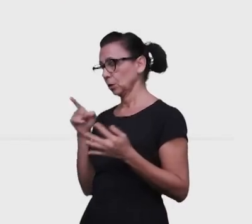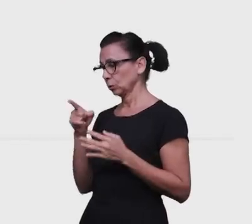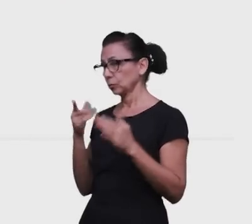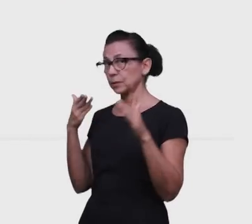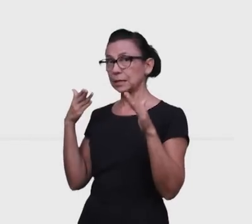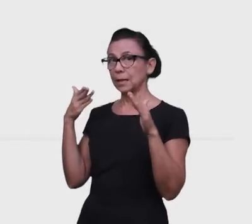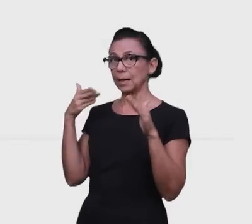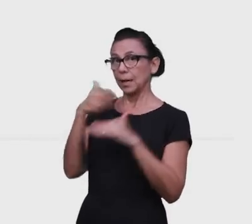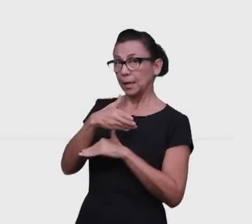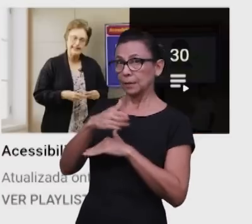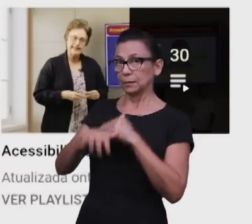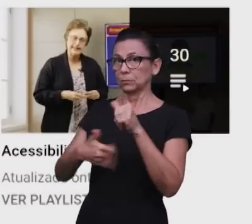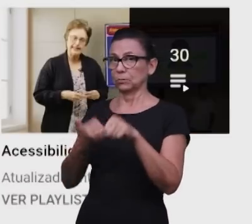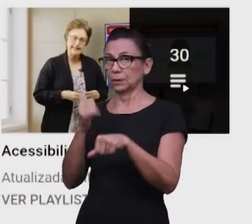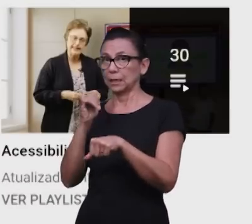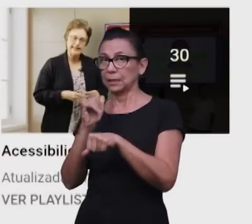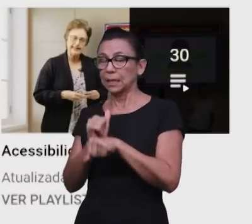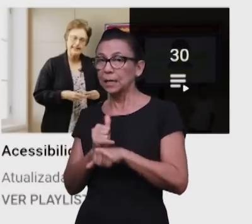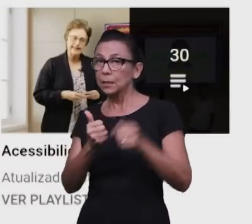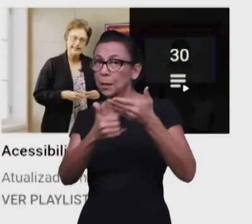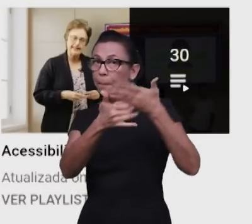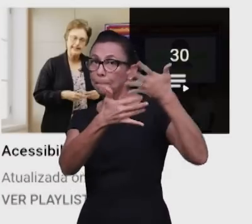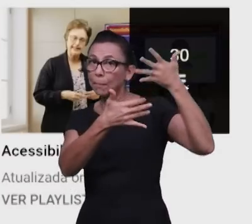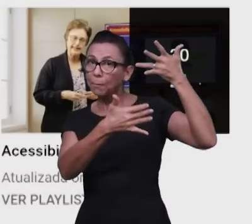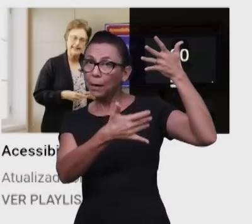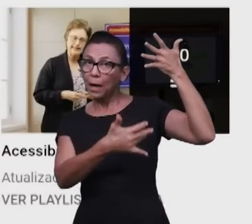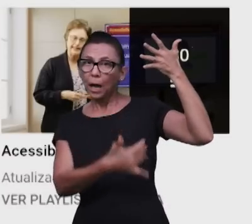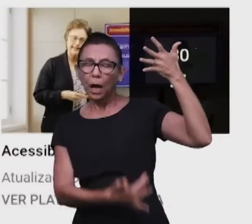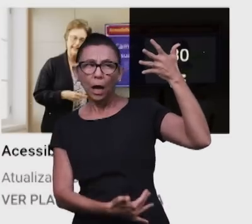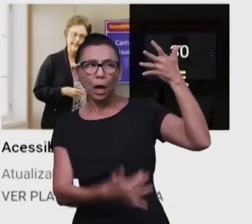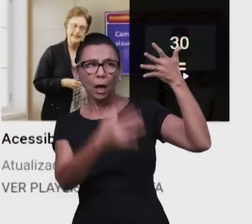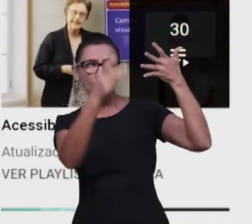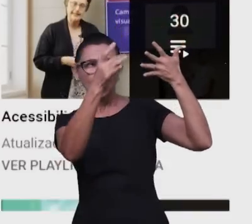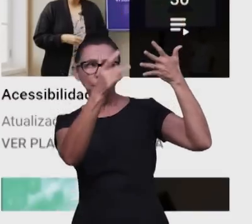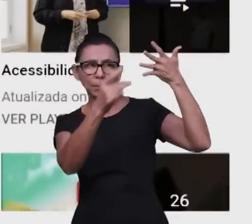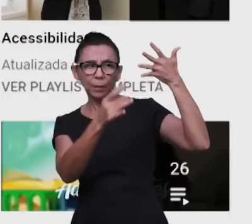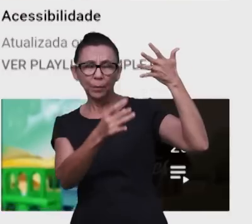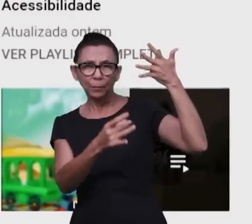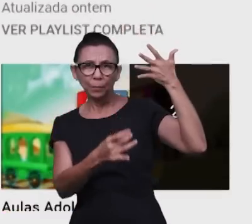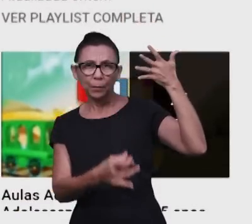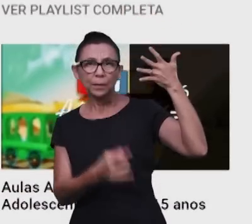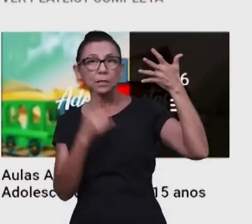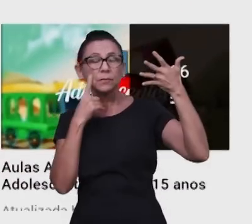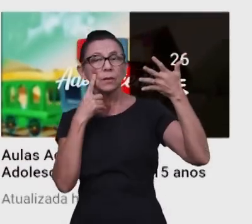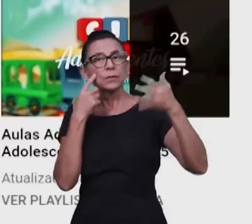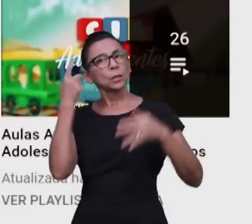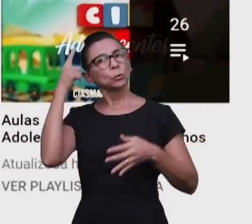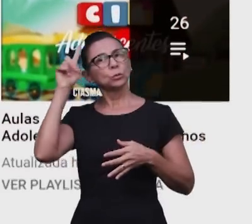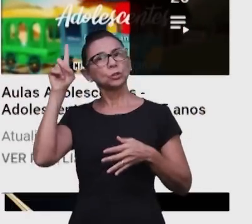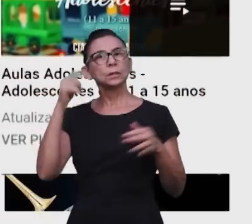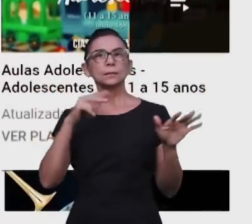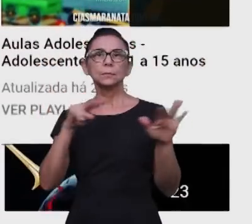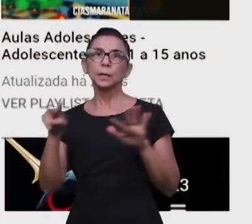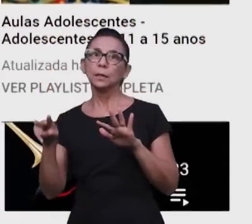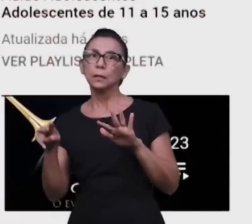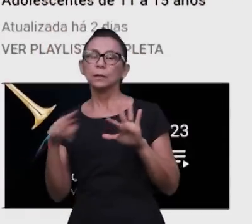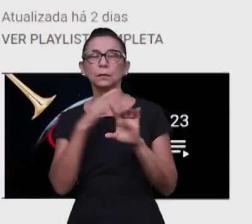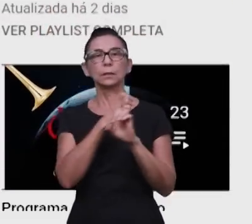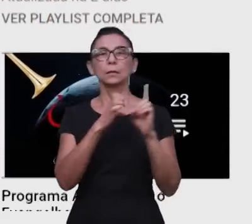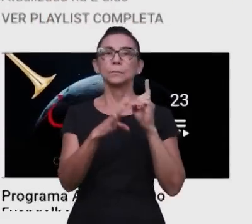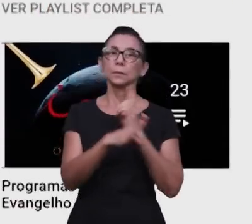acessa o canal, você vai em playlist, lá está organizado pelos dias da semana, EBDs,